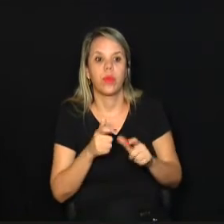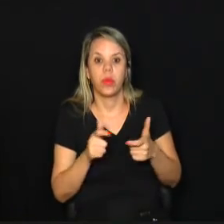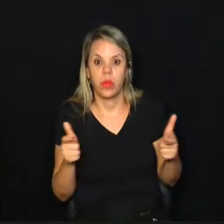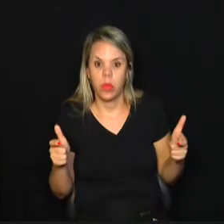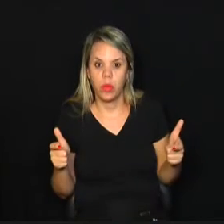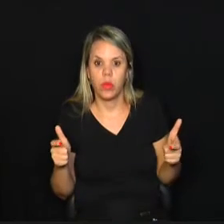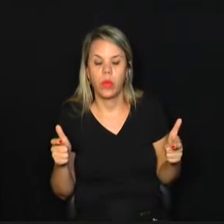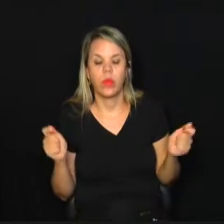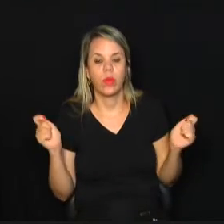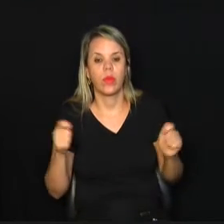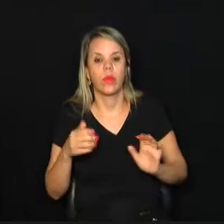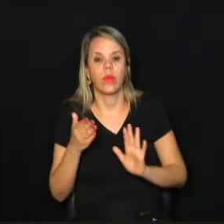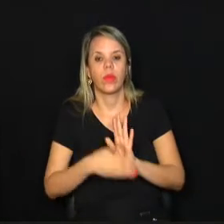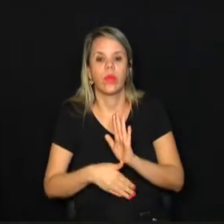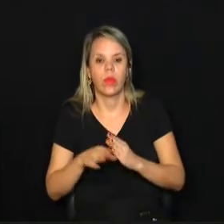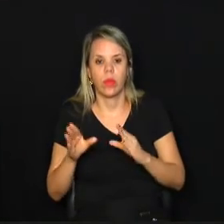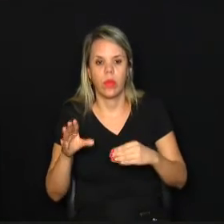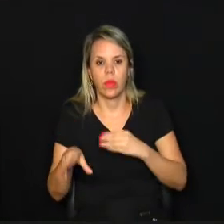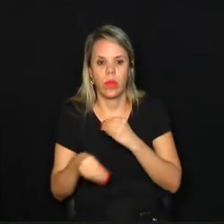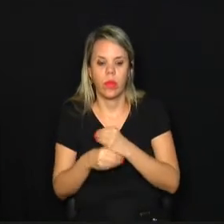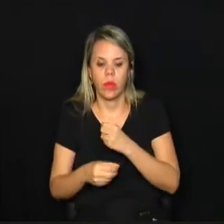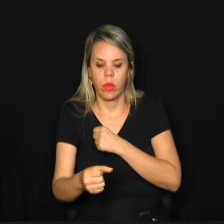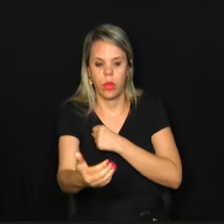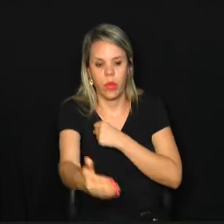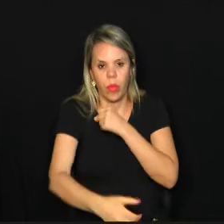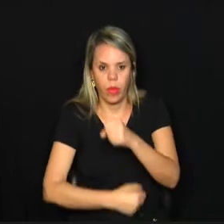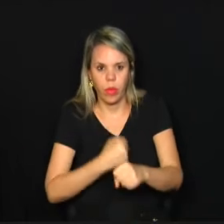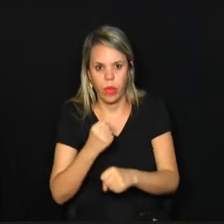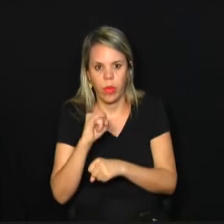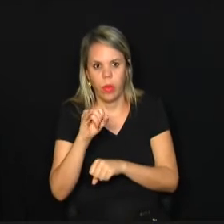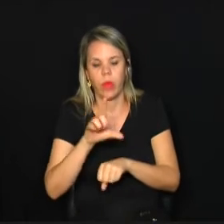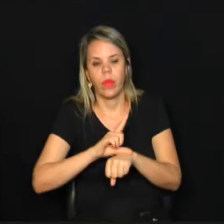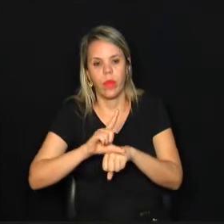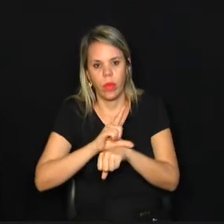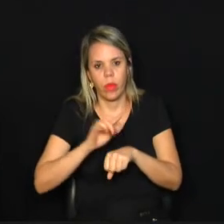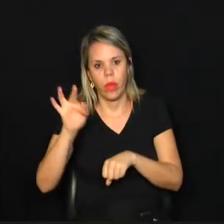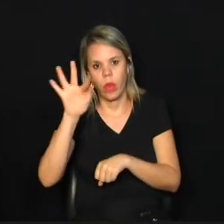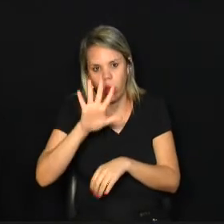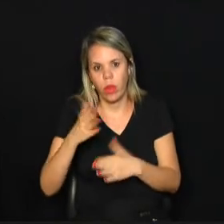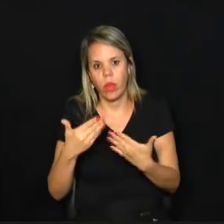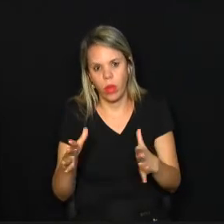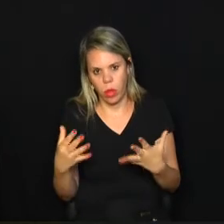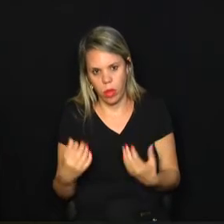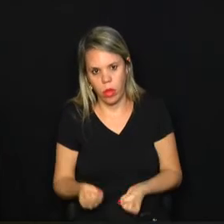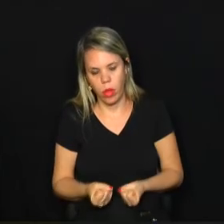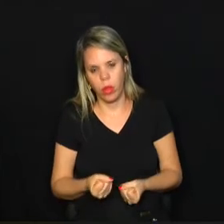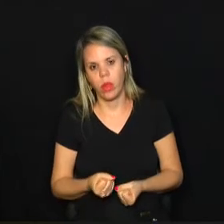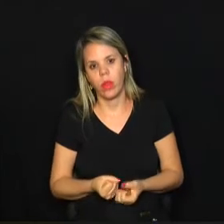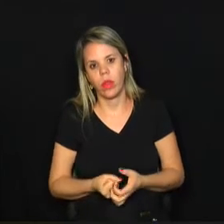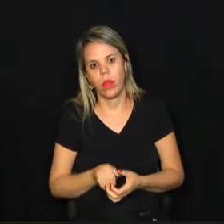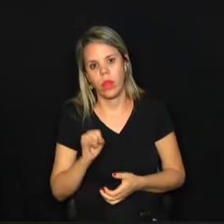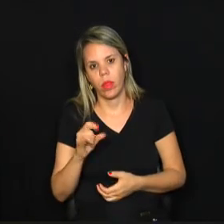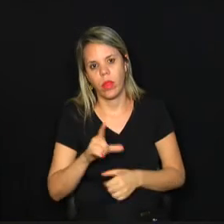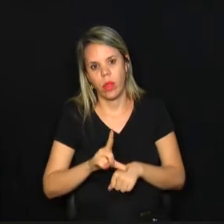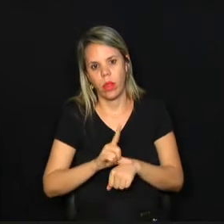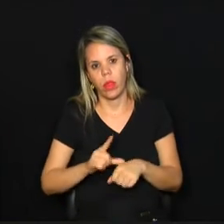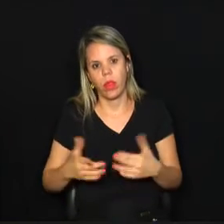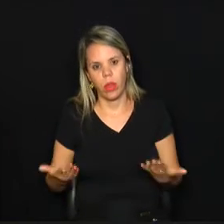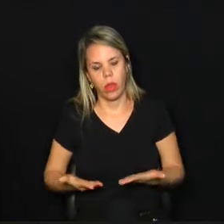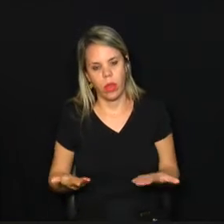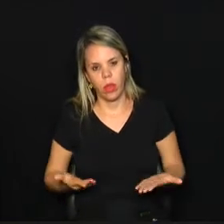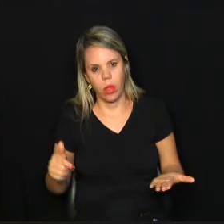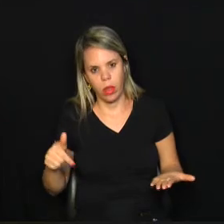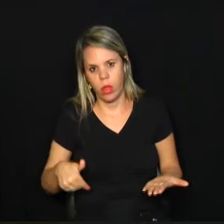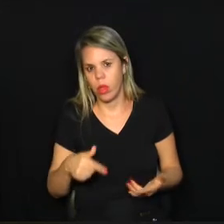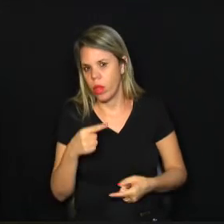que provavelmente será aplicado a partir do ano que vem, se a legislação federal nos permitir, ou seja, se essa legislação atual